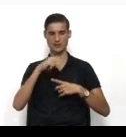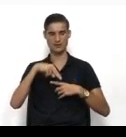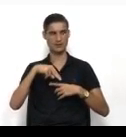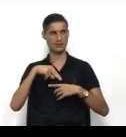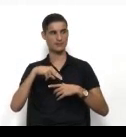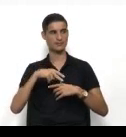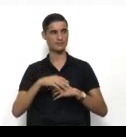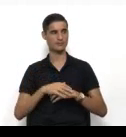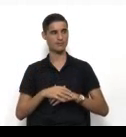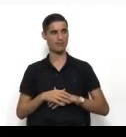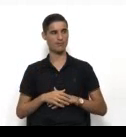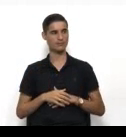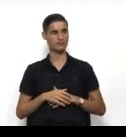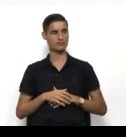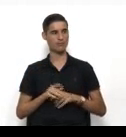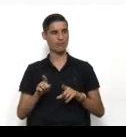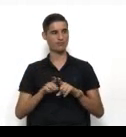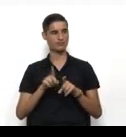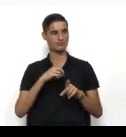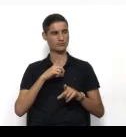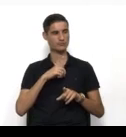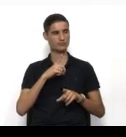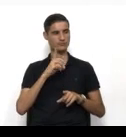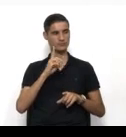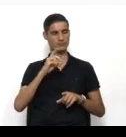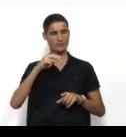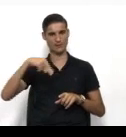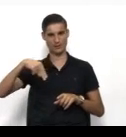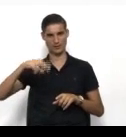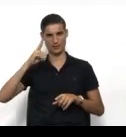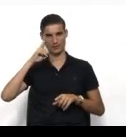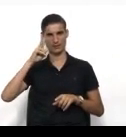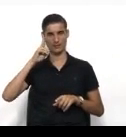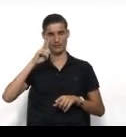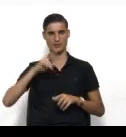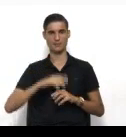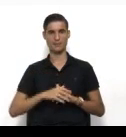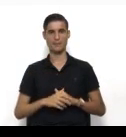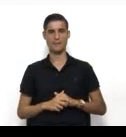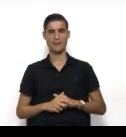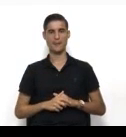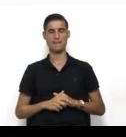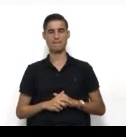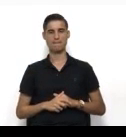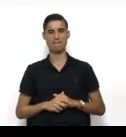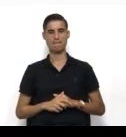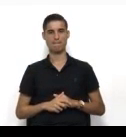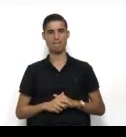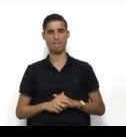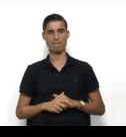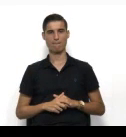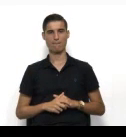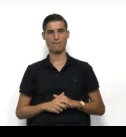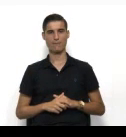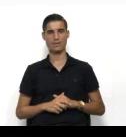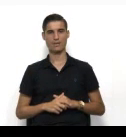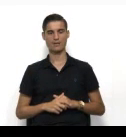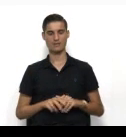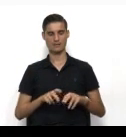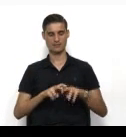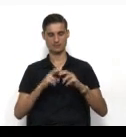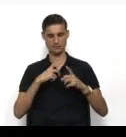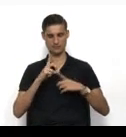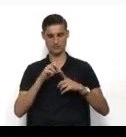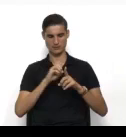Cn... e a gente tem o outro coeficiente, que é o dn, tá? Neste caso, os coeficientes são dados